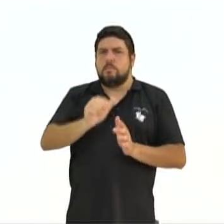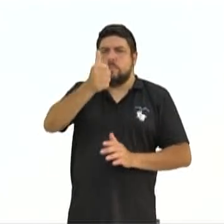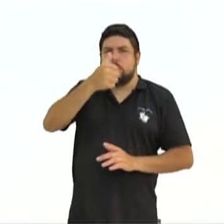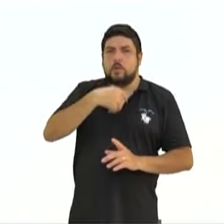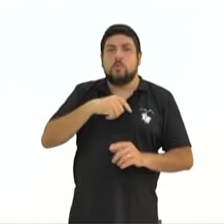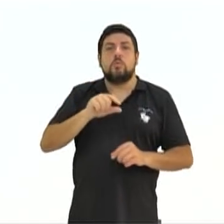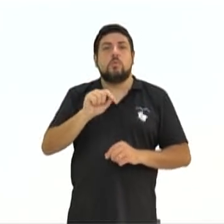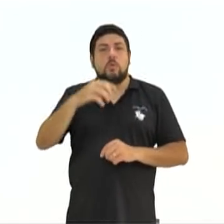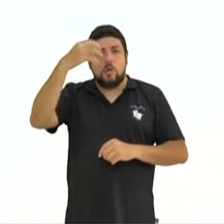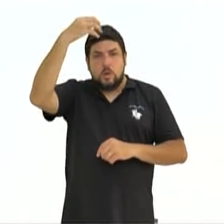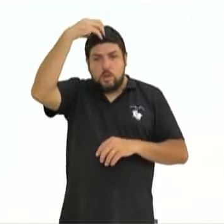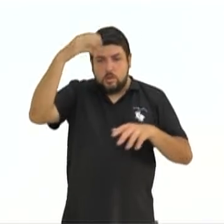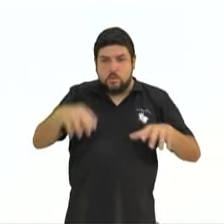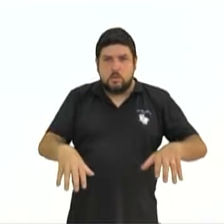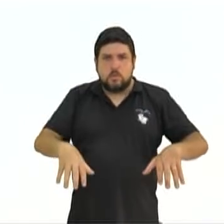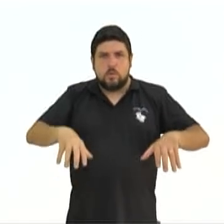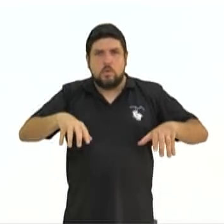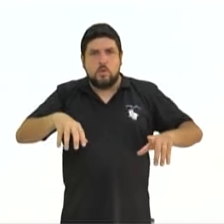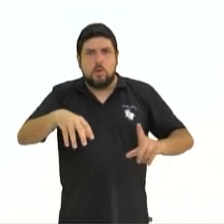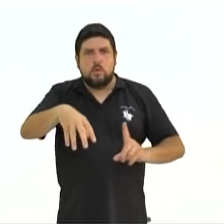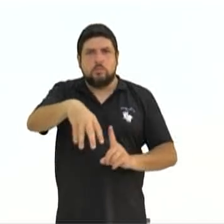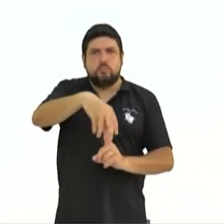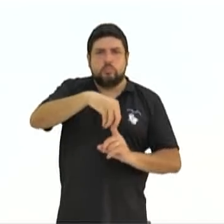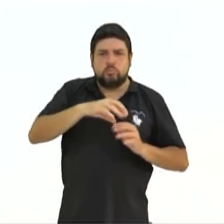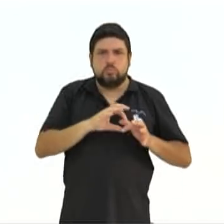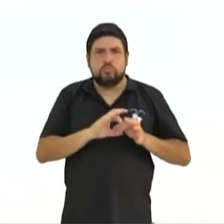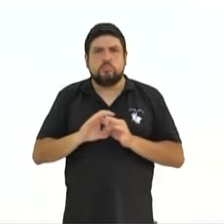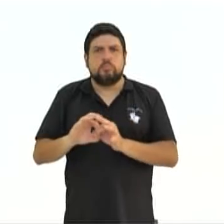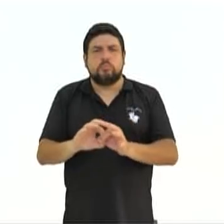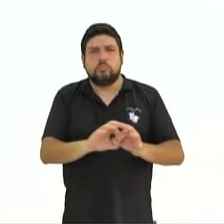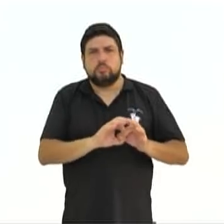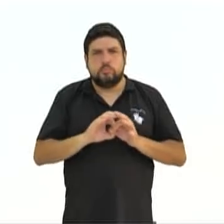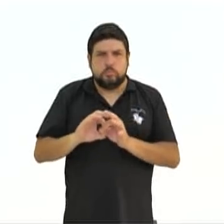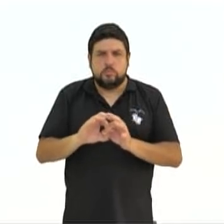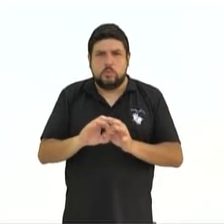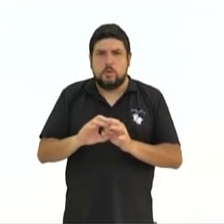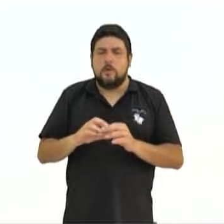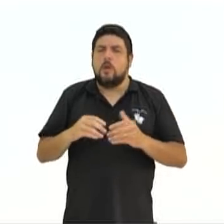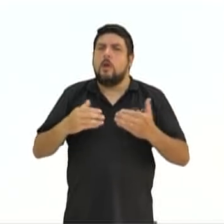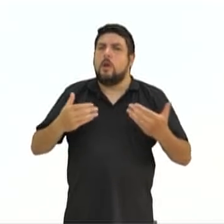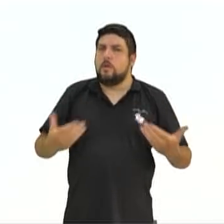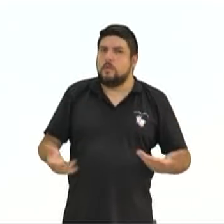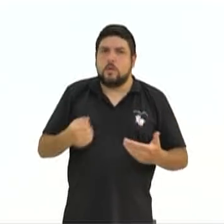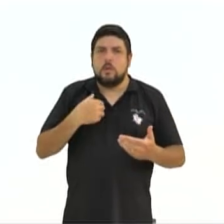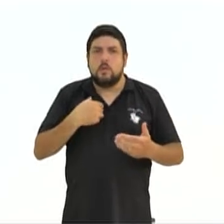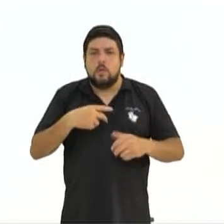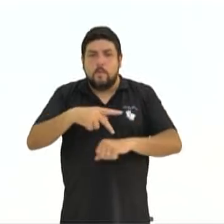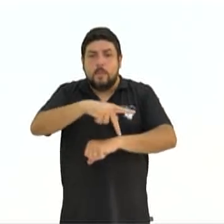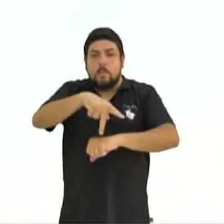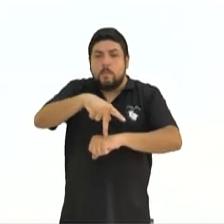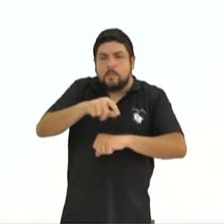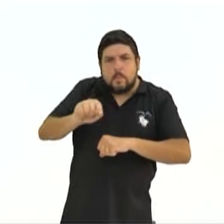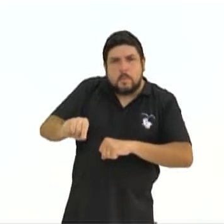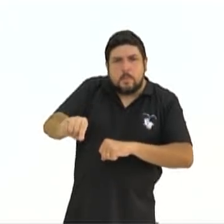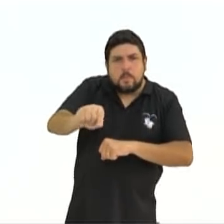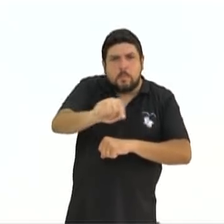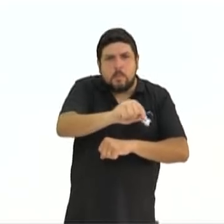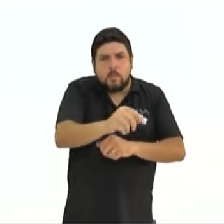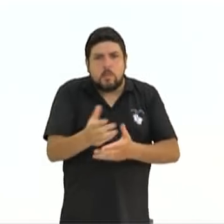único rei. Foi o primeiro a ter essa unificação. Isso garantia a centralização dos recursos de todo o país para um